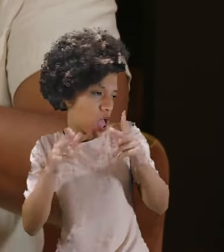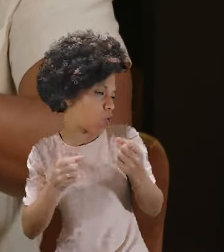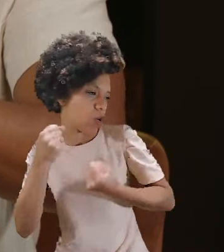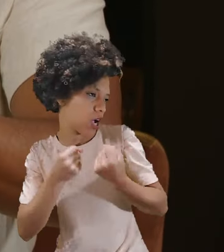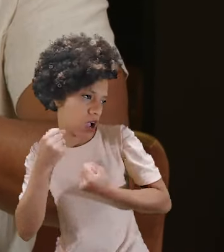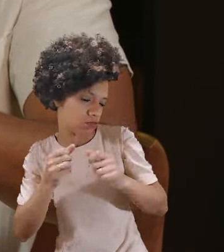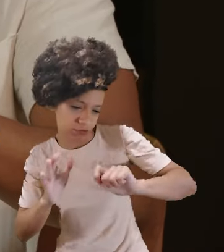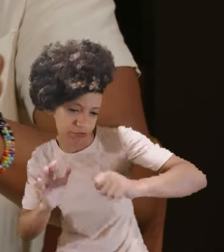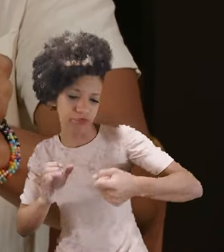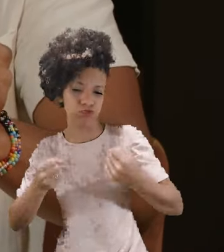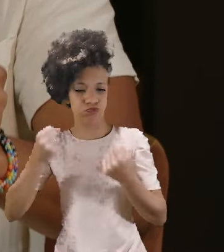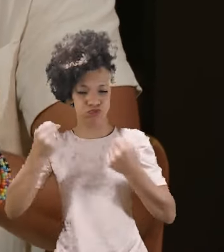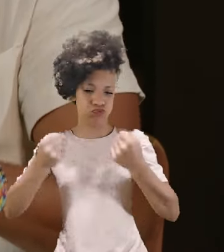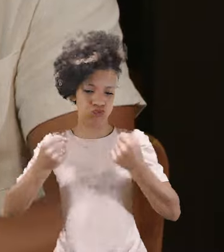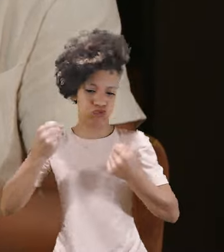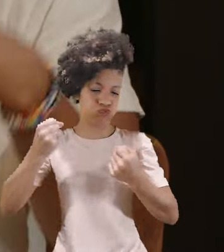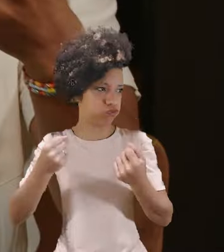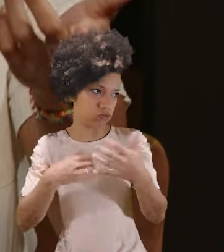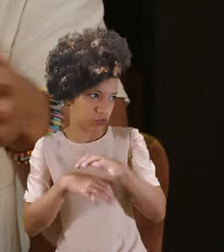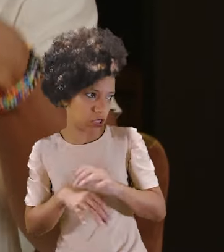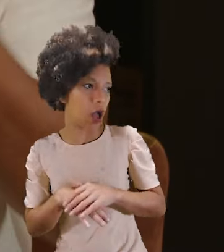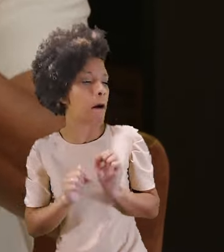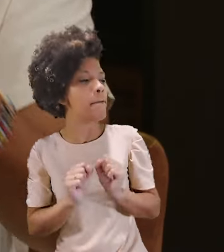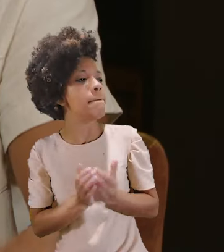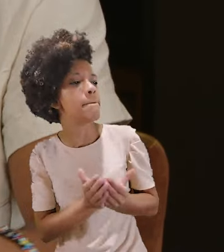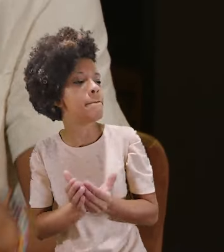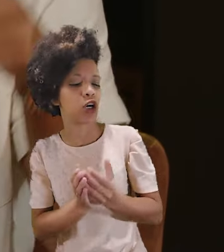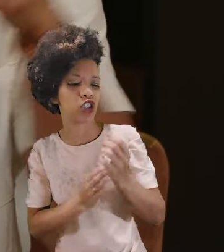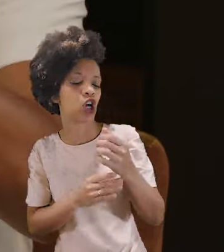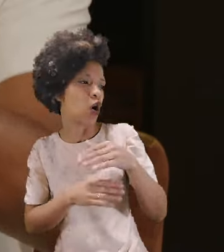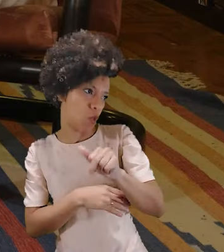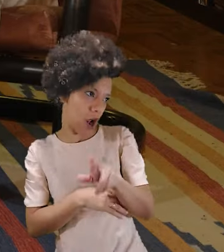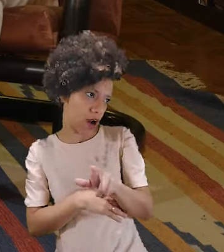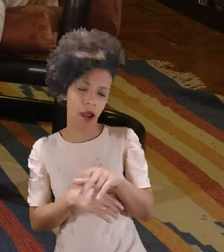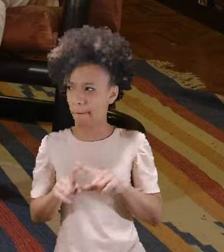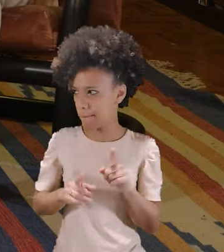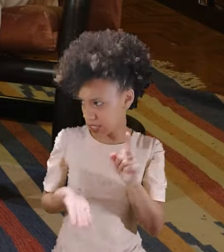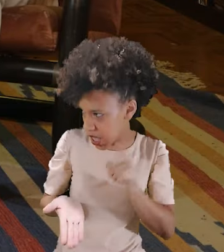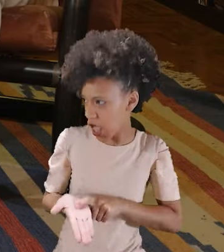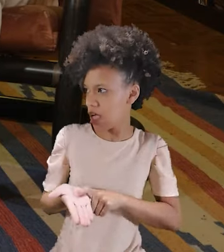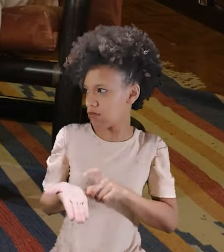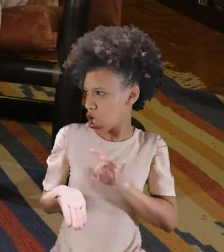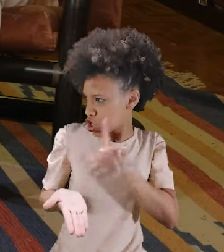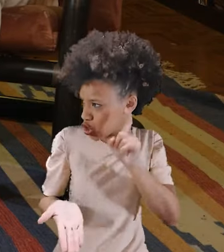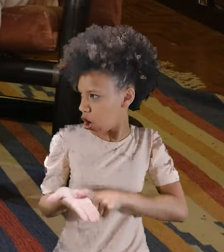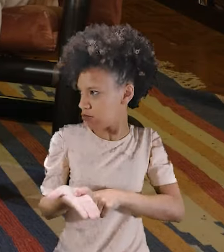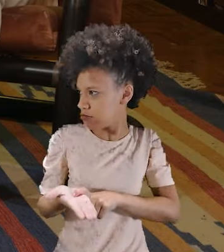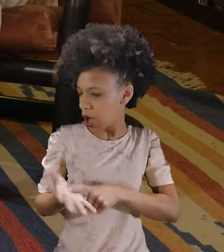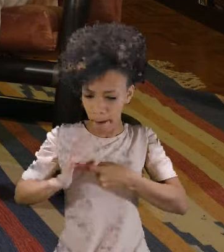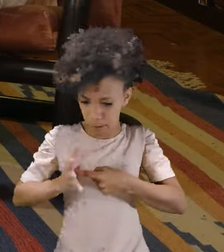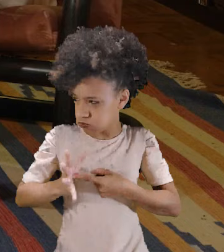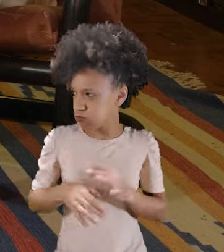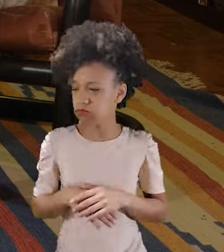motor de carro né que a gente faz assim né então grave pode sistemar dá uma mas é um botão é só